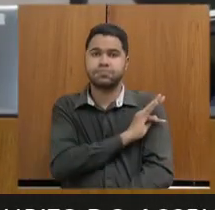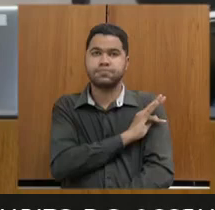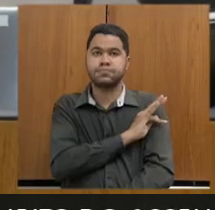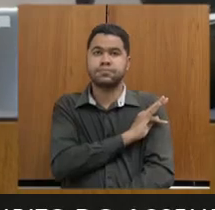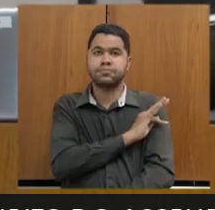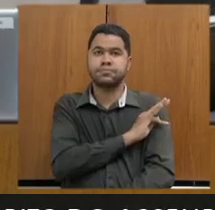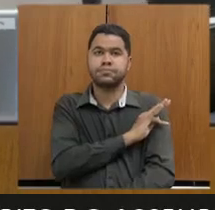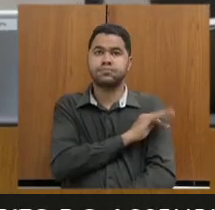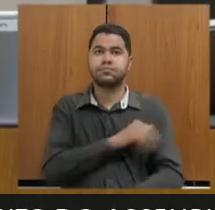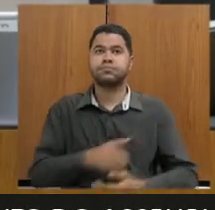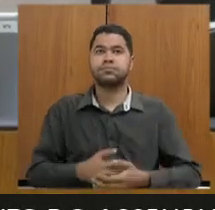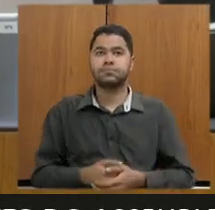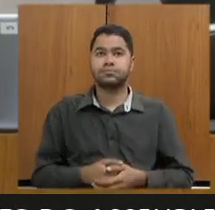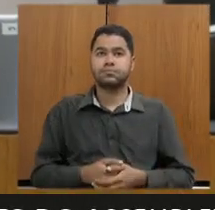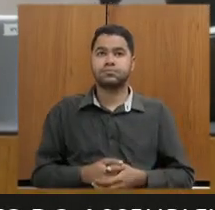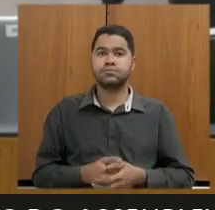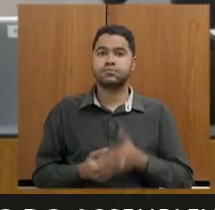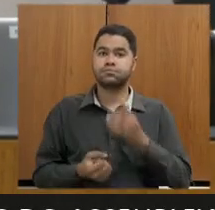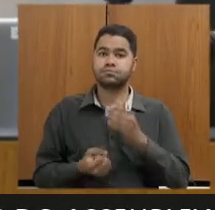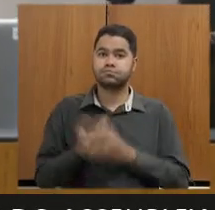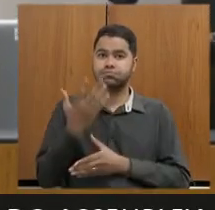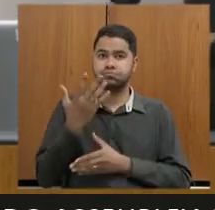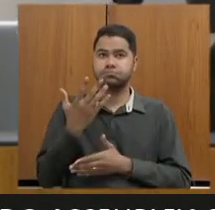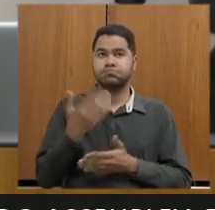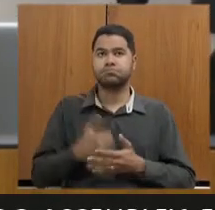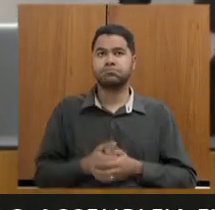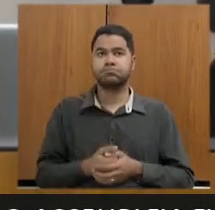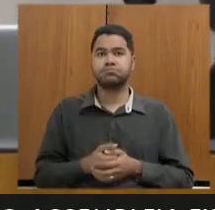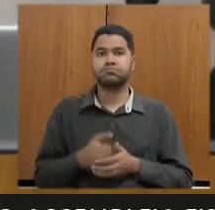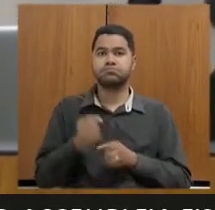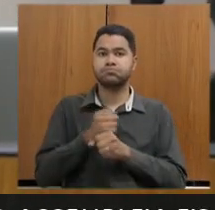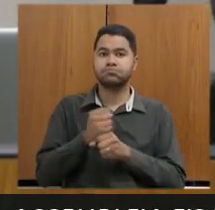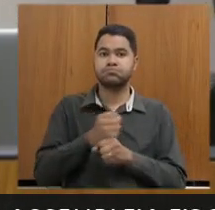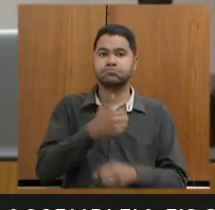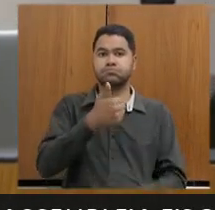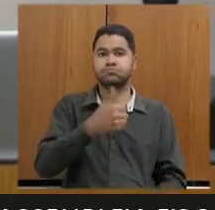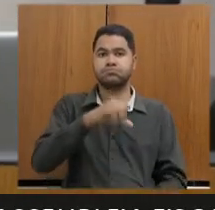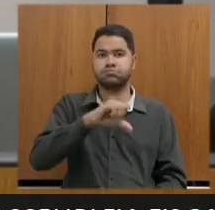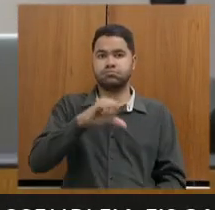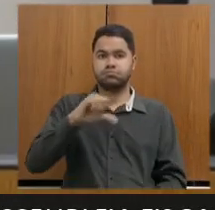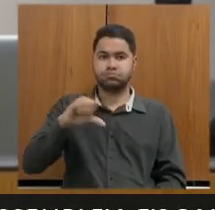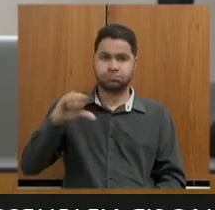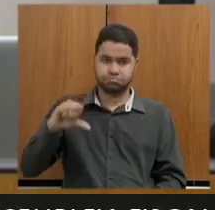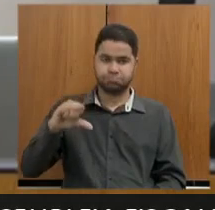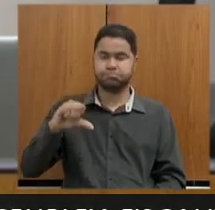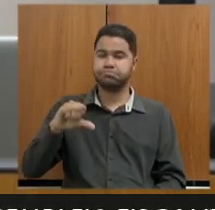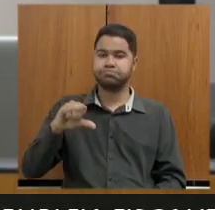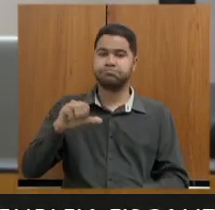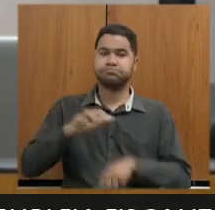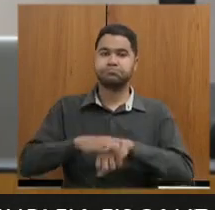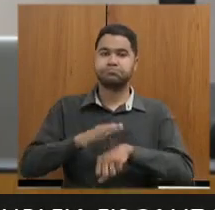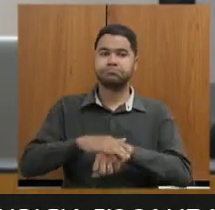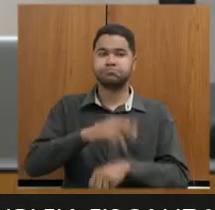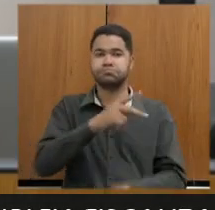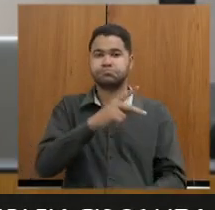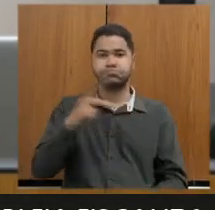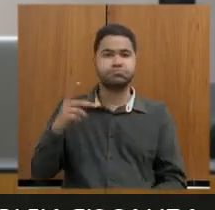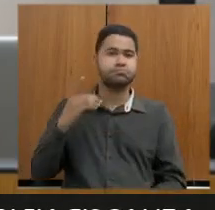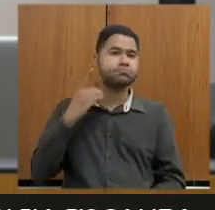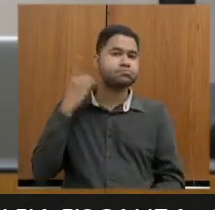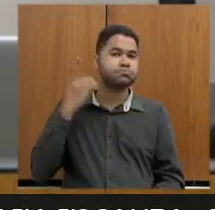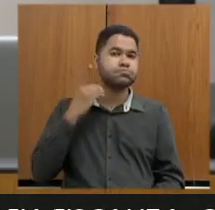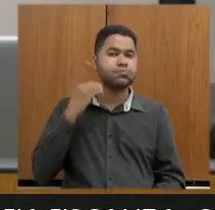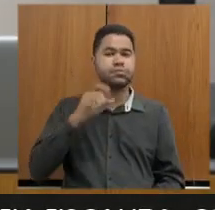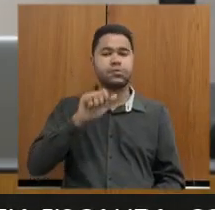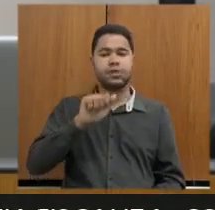Assembleia fiscaliza foi criado a no ano de 1999 sob a presidência do deputado